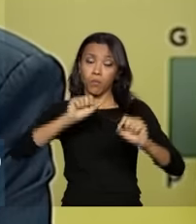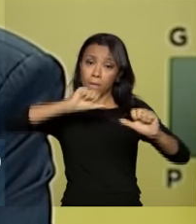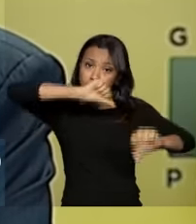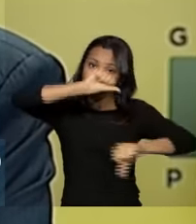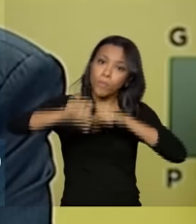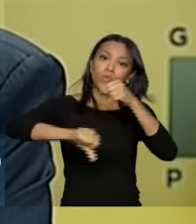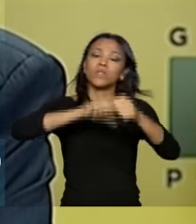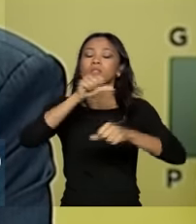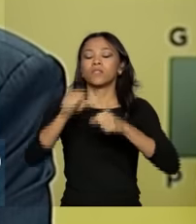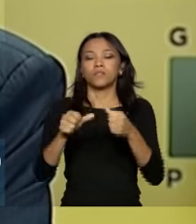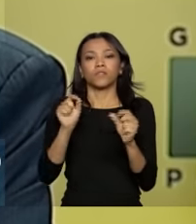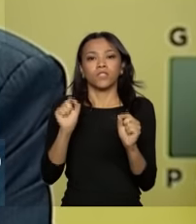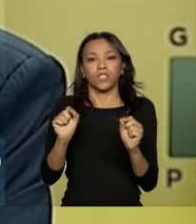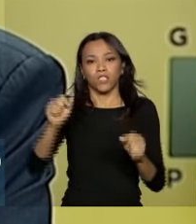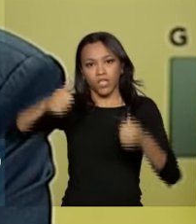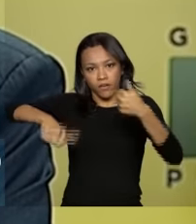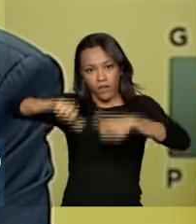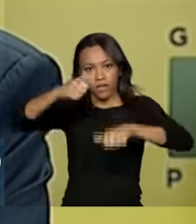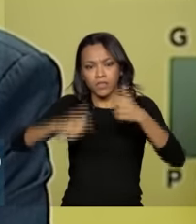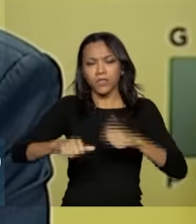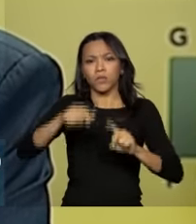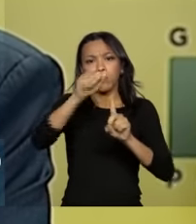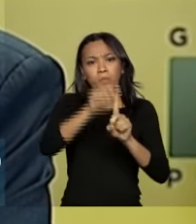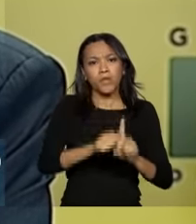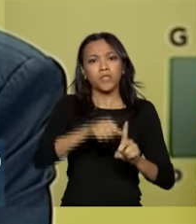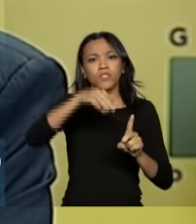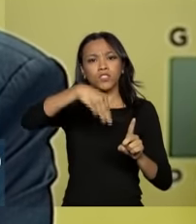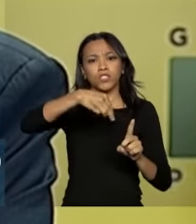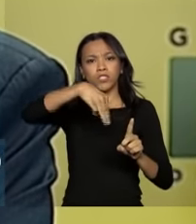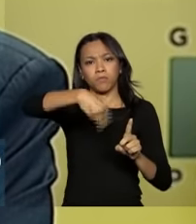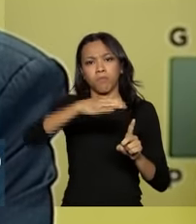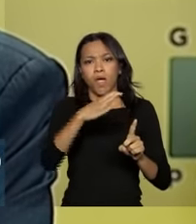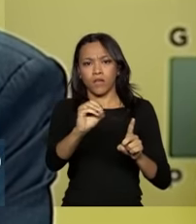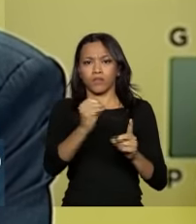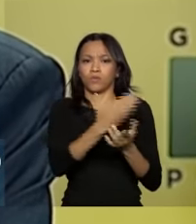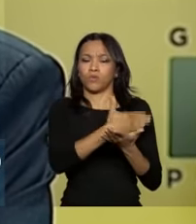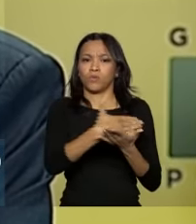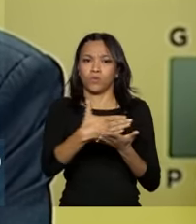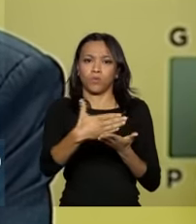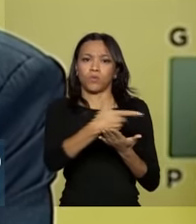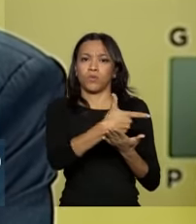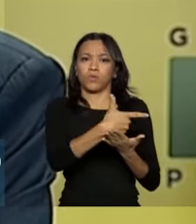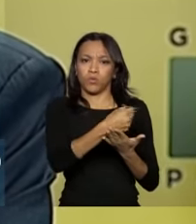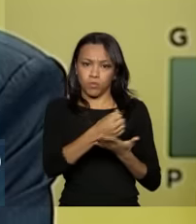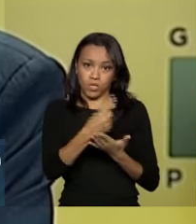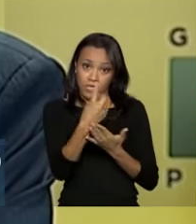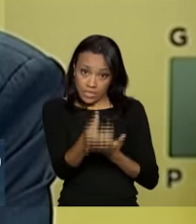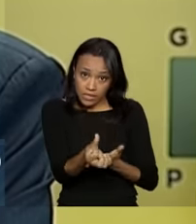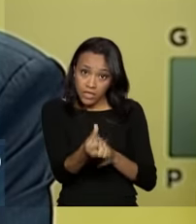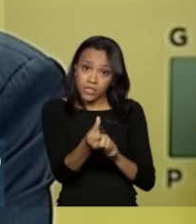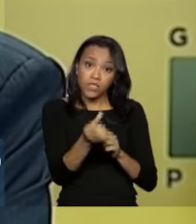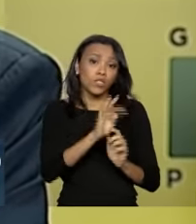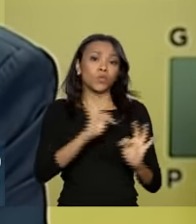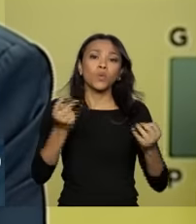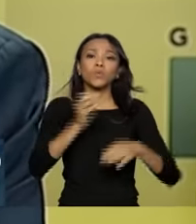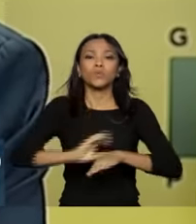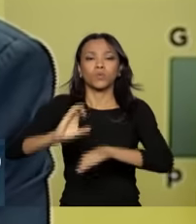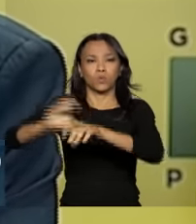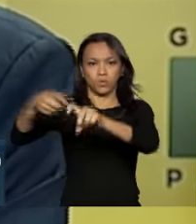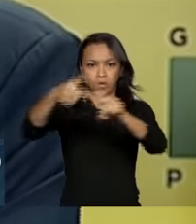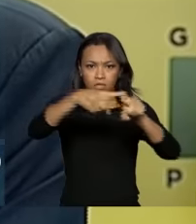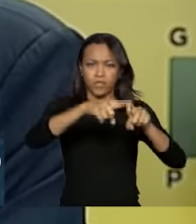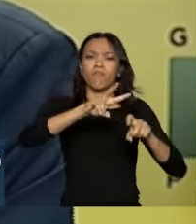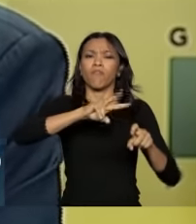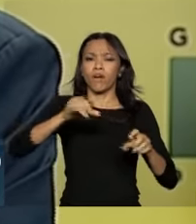avaliação. A partir de março de 2016, todos os cursos de medicina do Brasil receberão uma visita, receberão uma avaliação